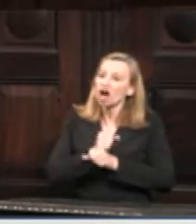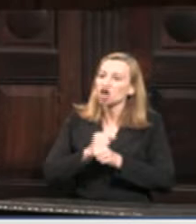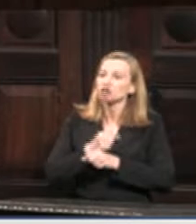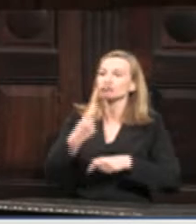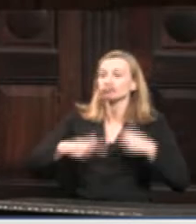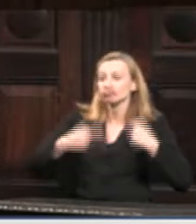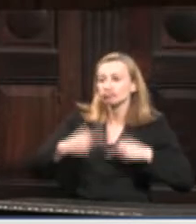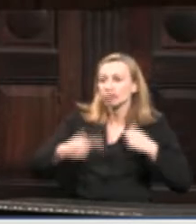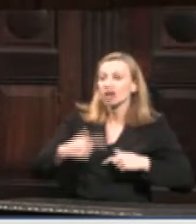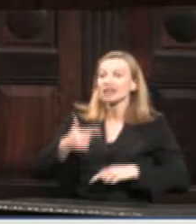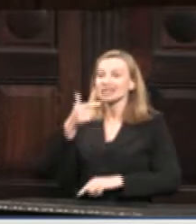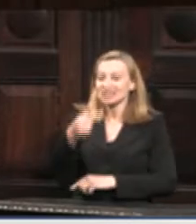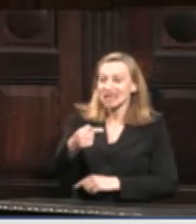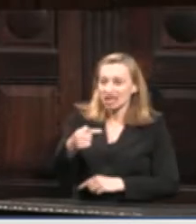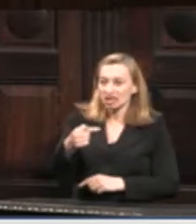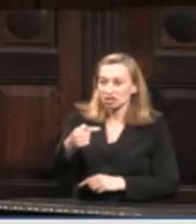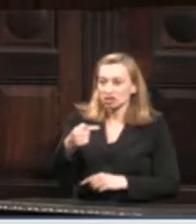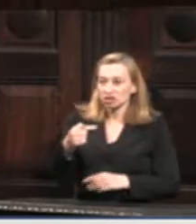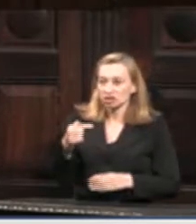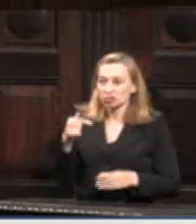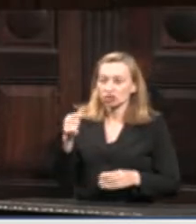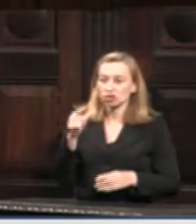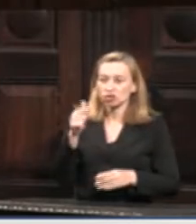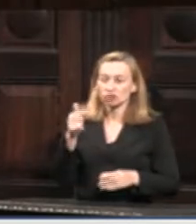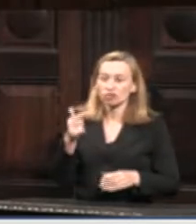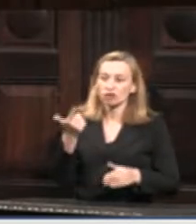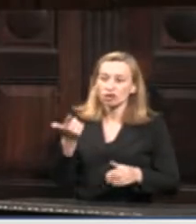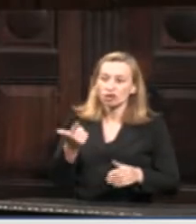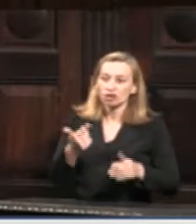7 mandatos parlamentares, eleito